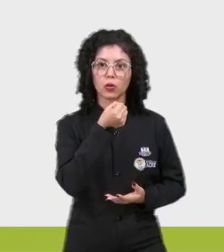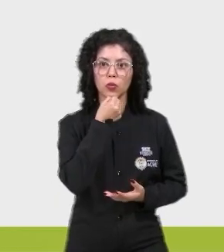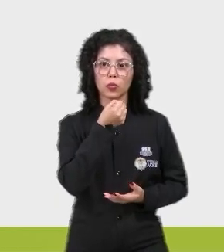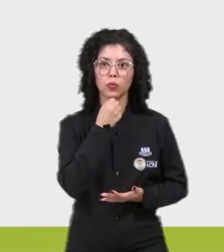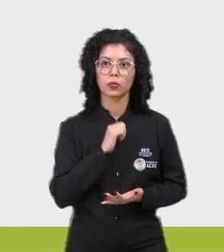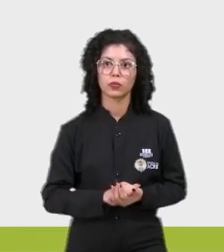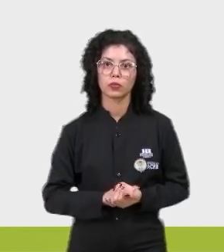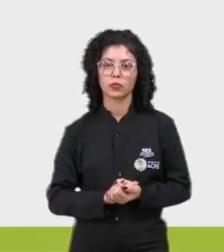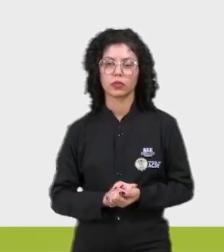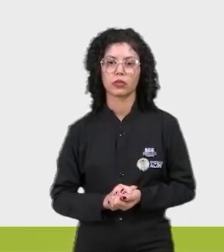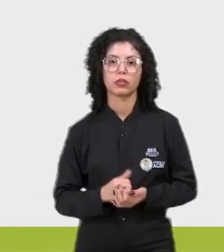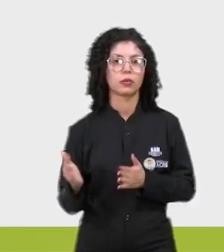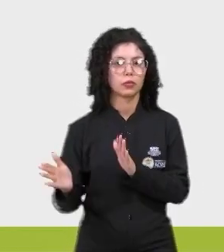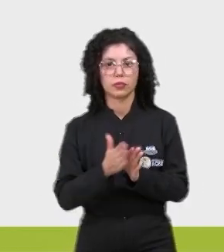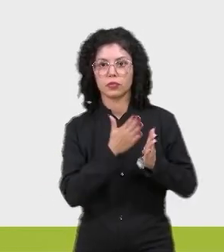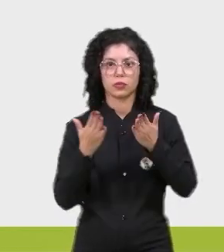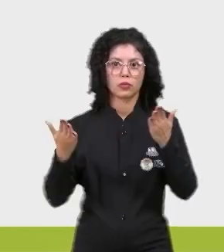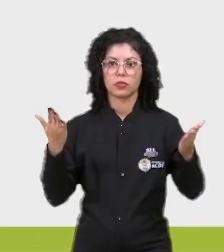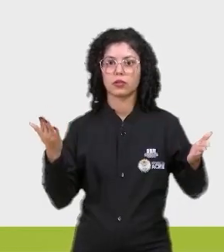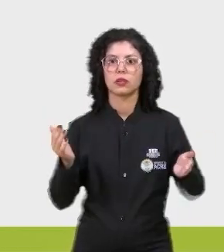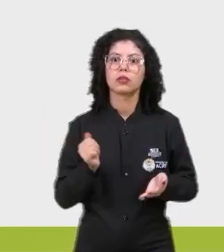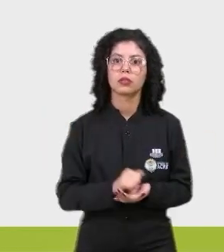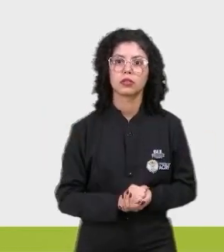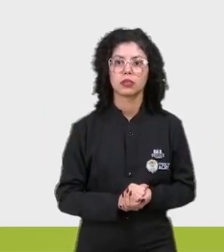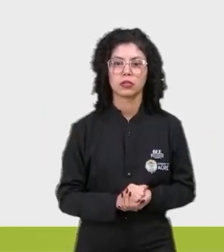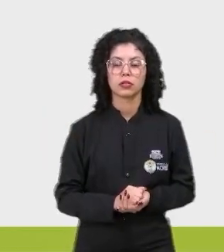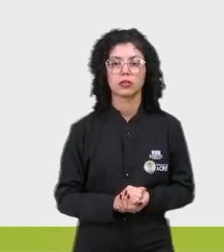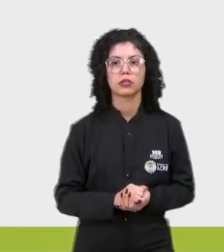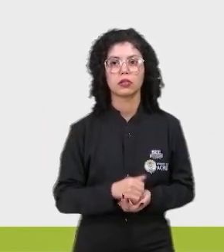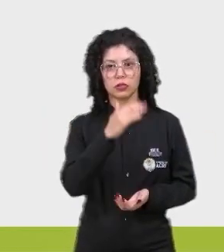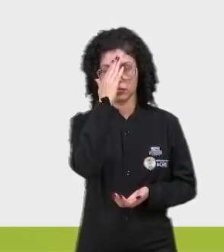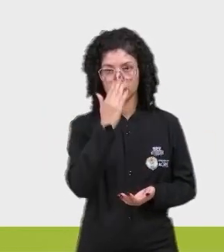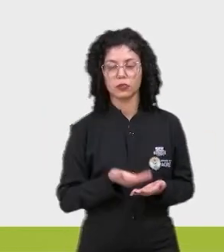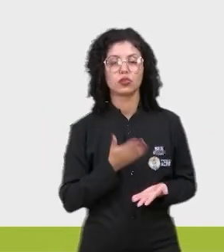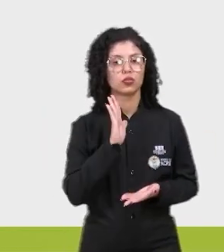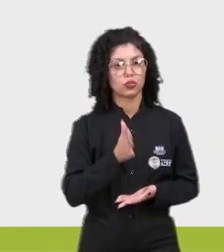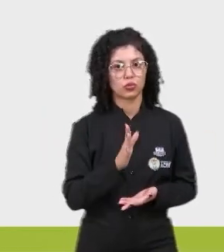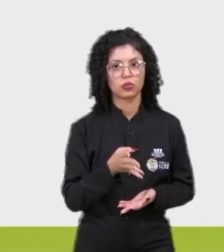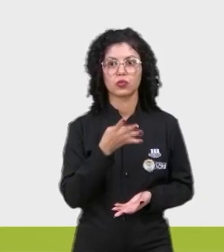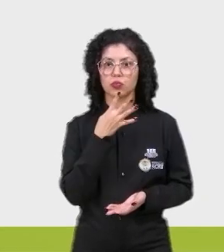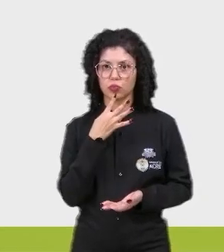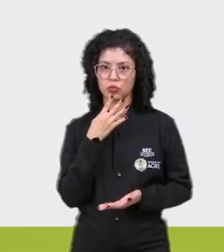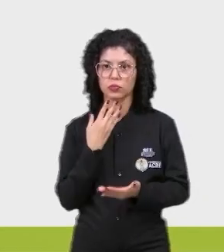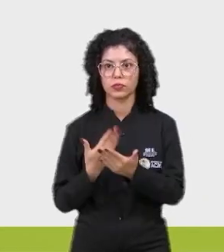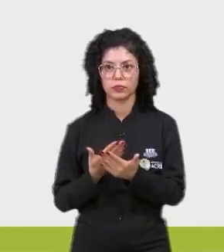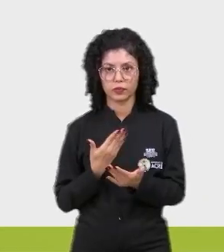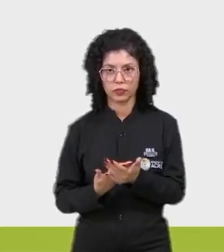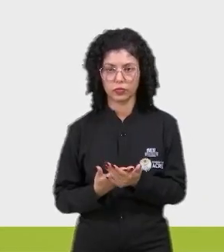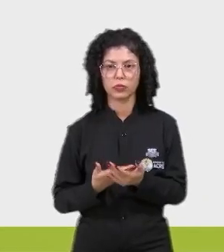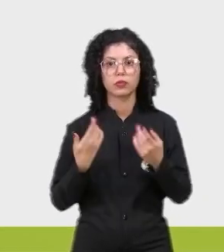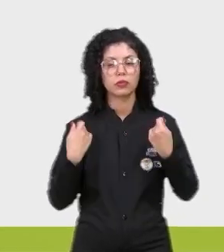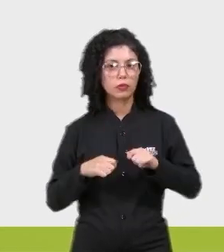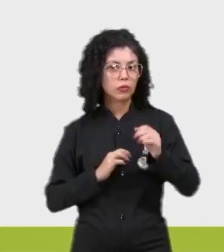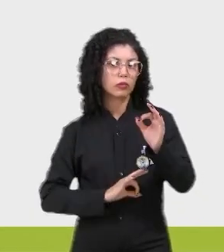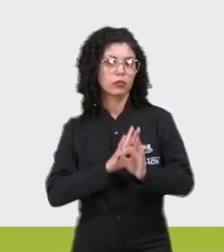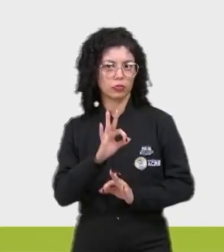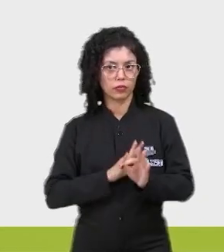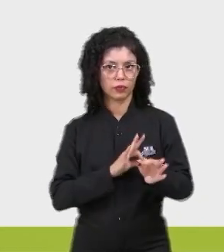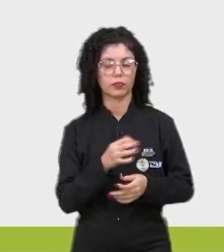esse documentário é maravilhoso, né? Acredito que todos os estudantes que estão se preparando para o